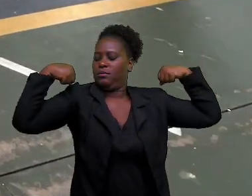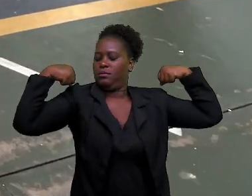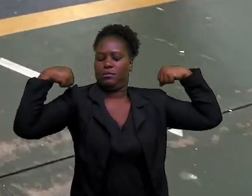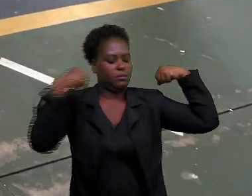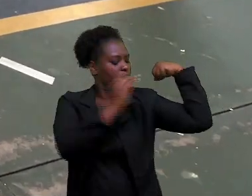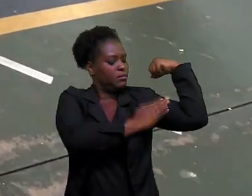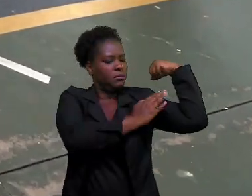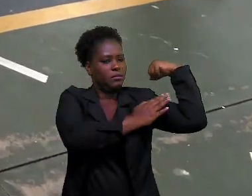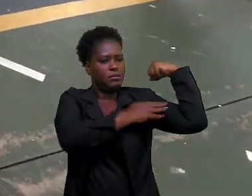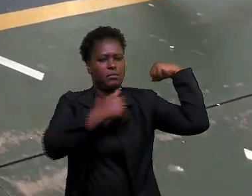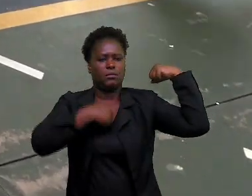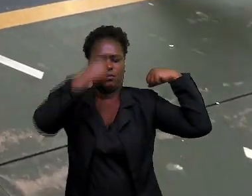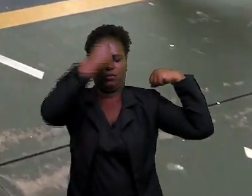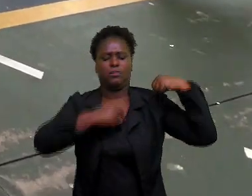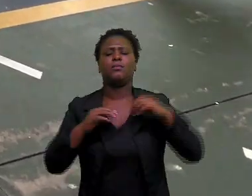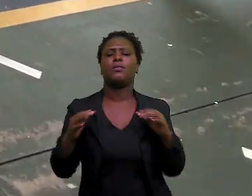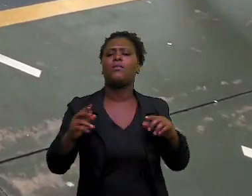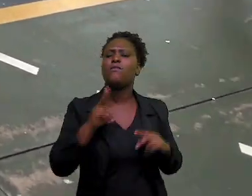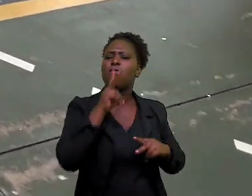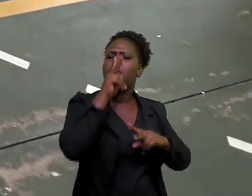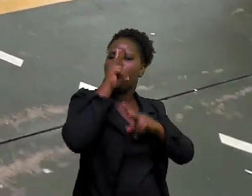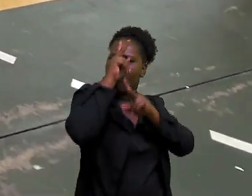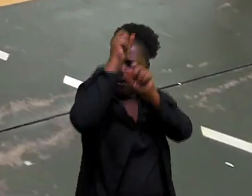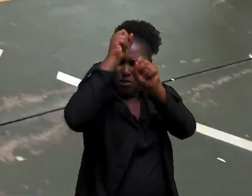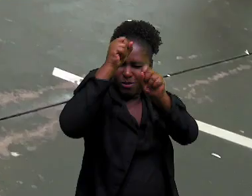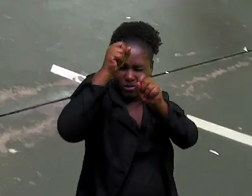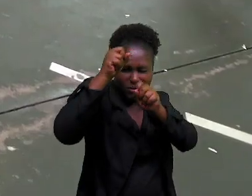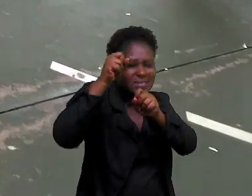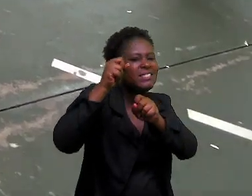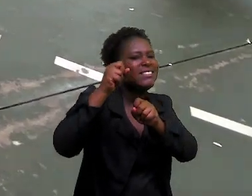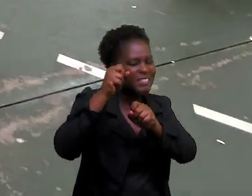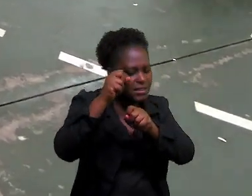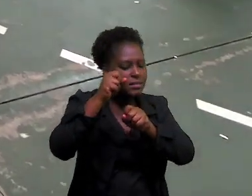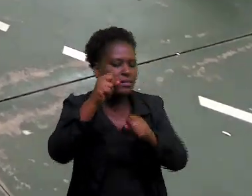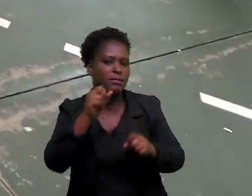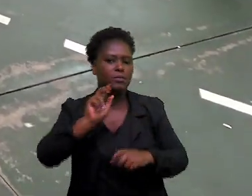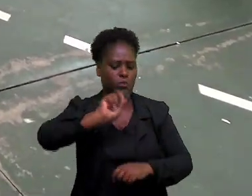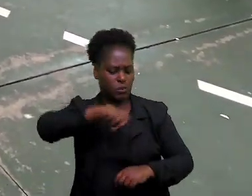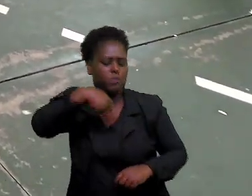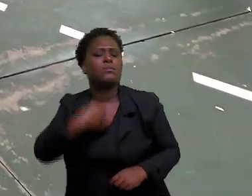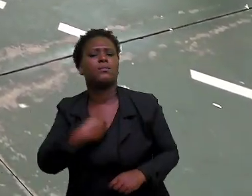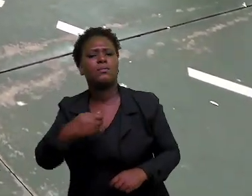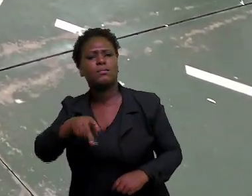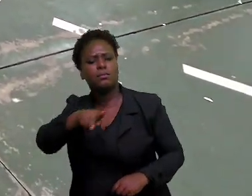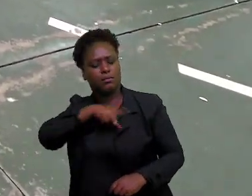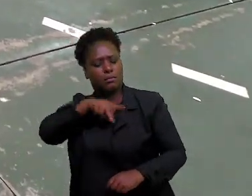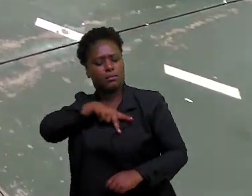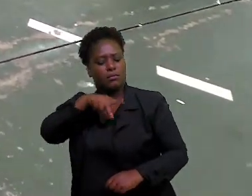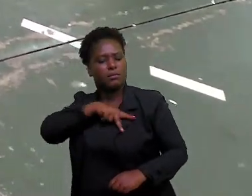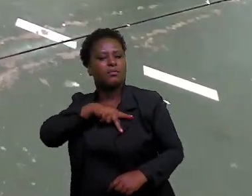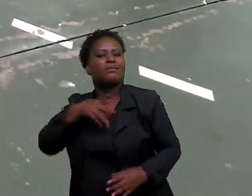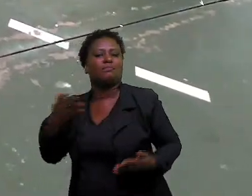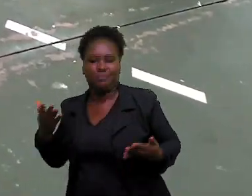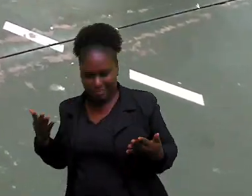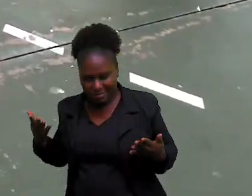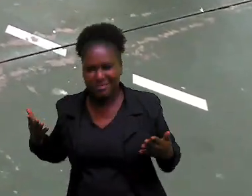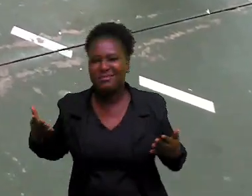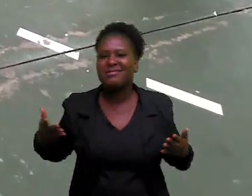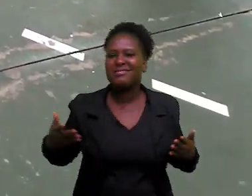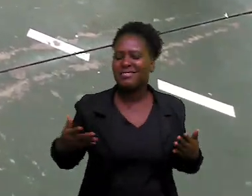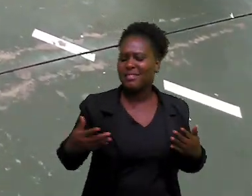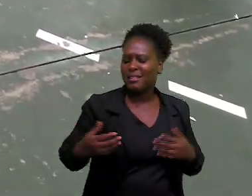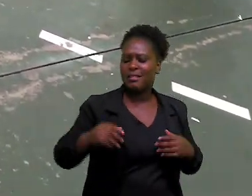tua sami tele e o mai o va ele luita o lei